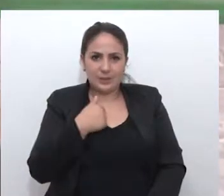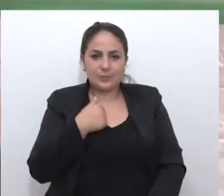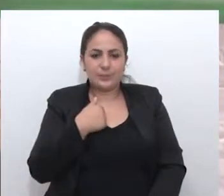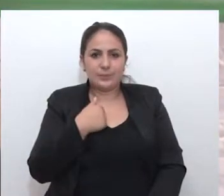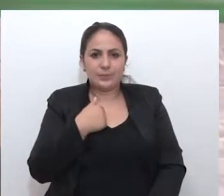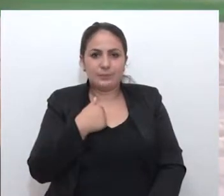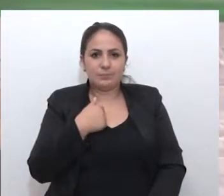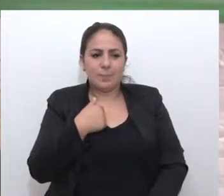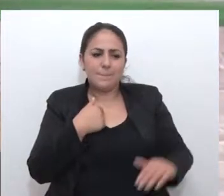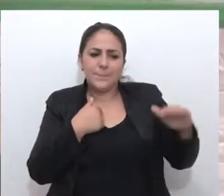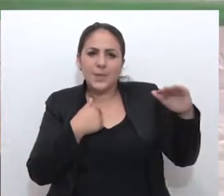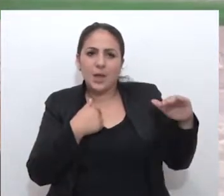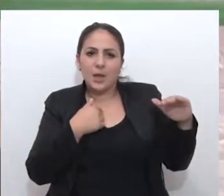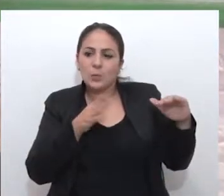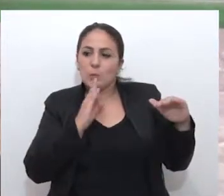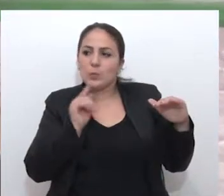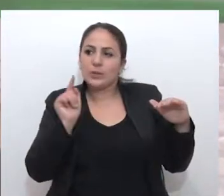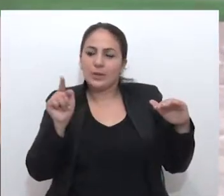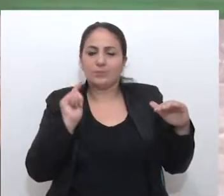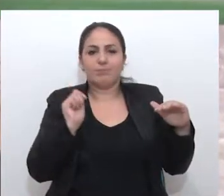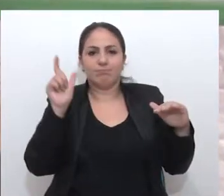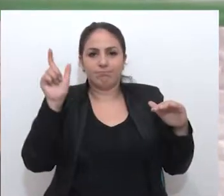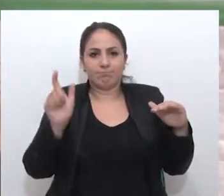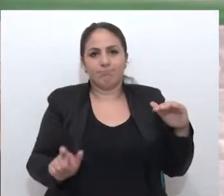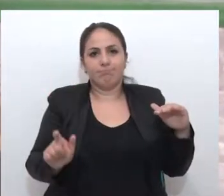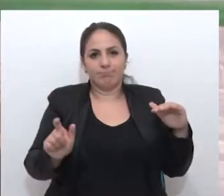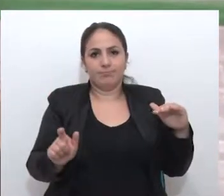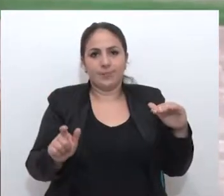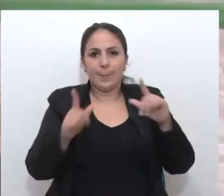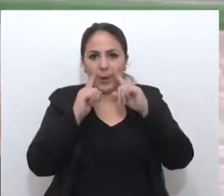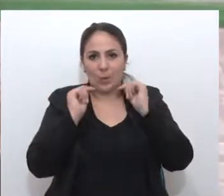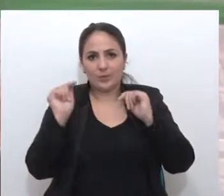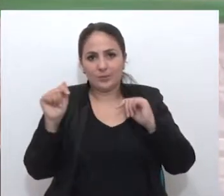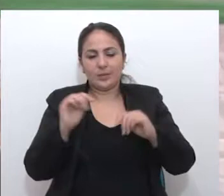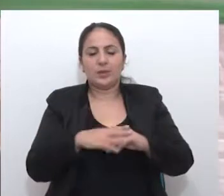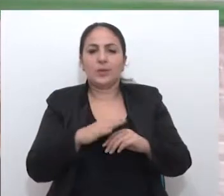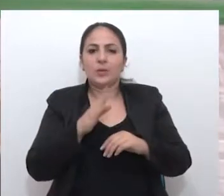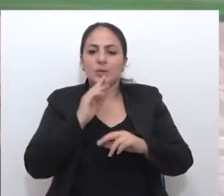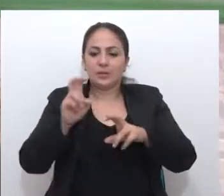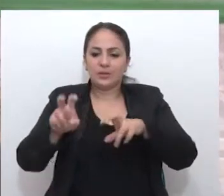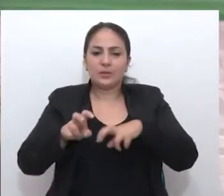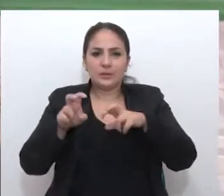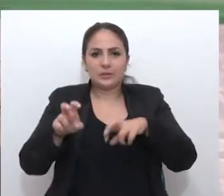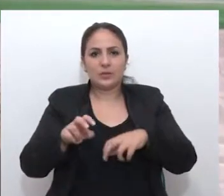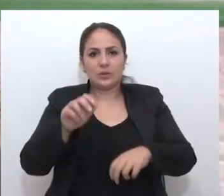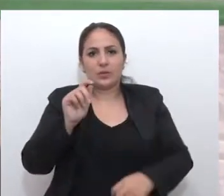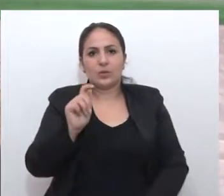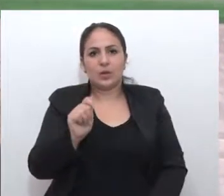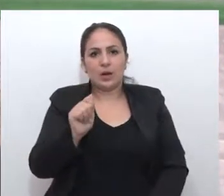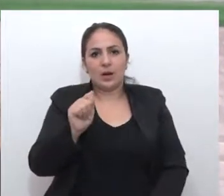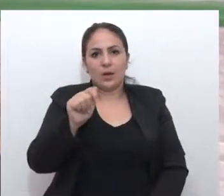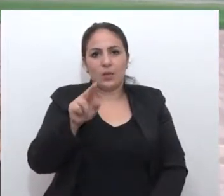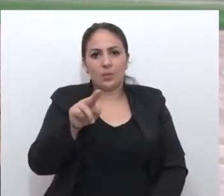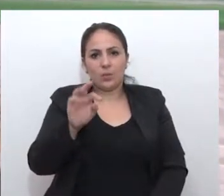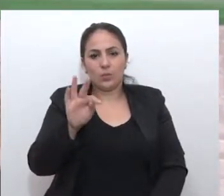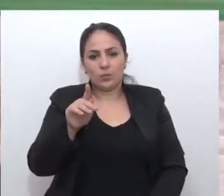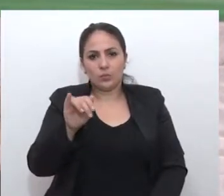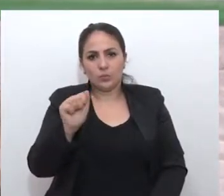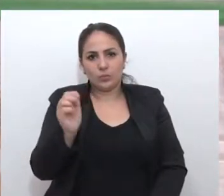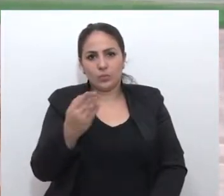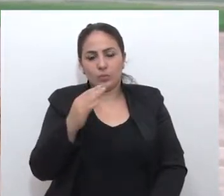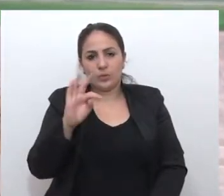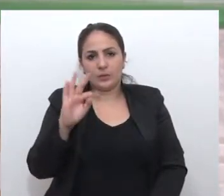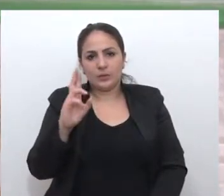eu era piazote quando conheci ele. Eu conheci ele numa fazenda do Gusto Trem,